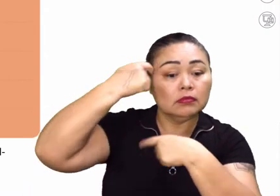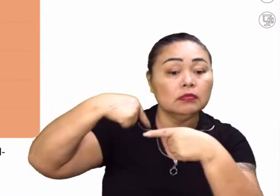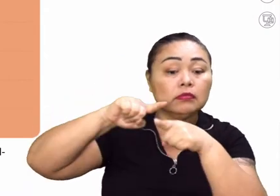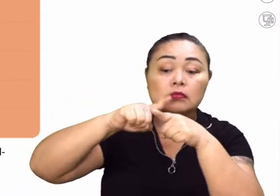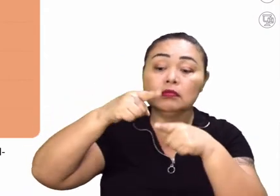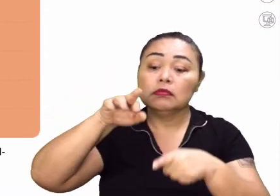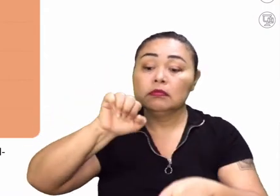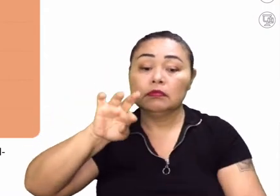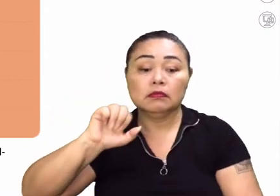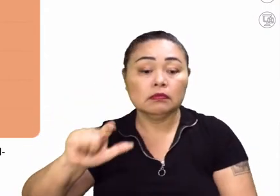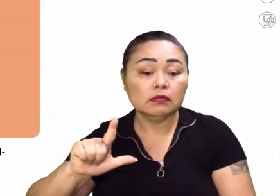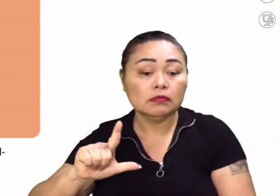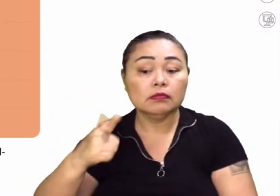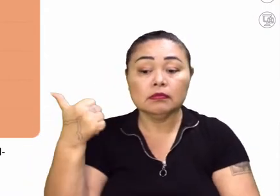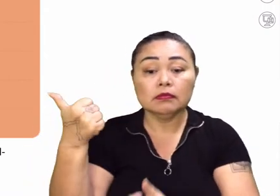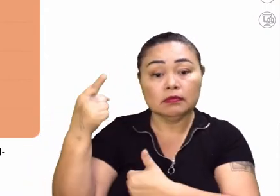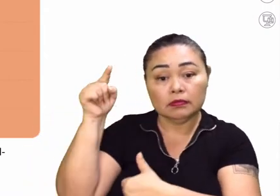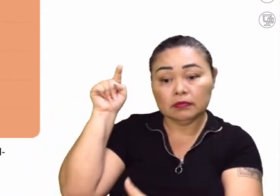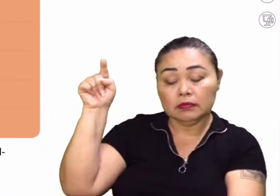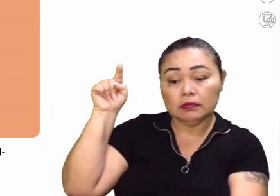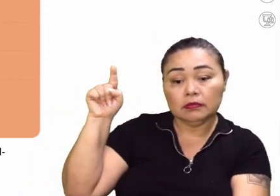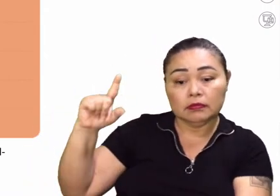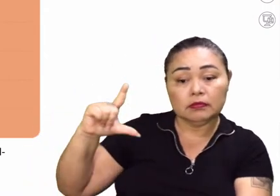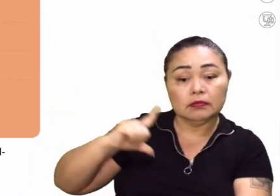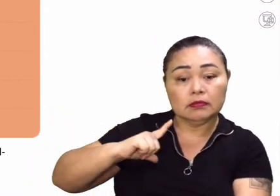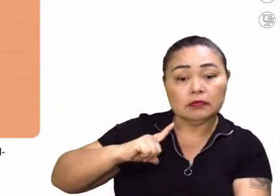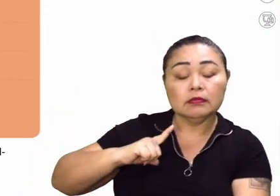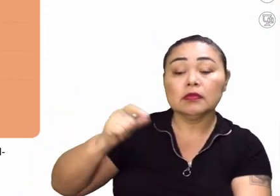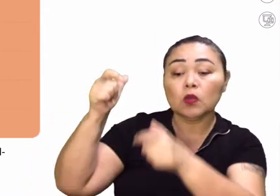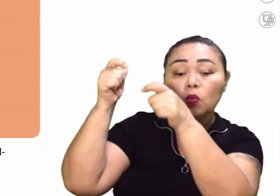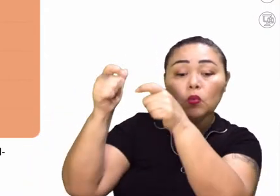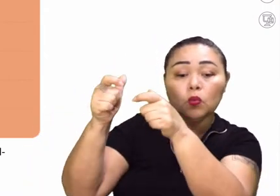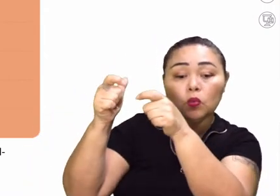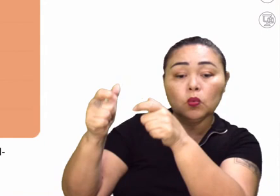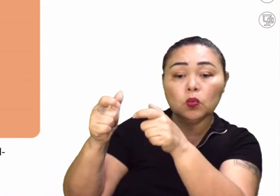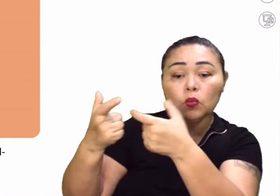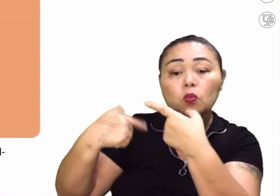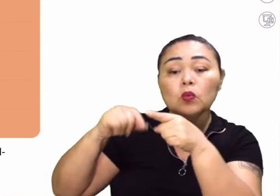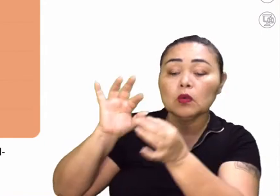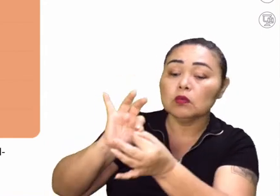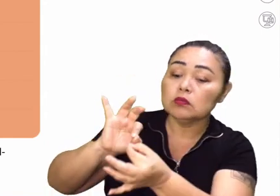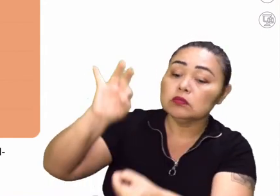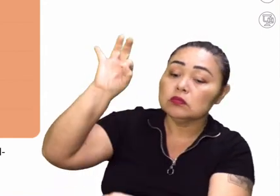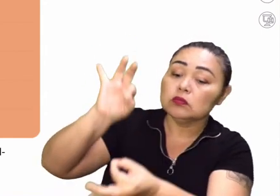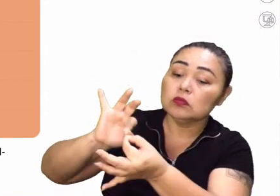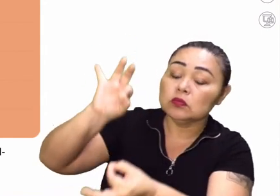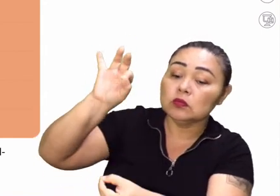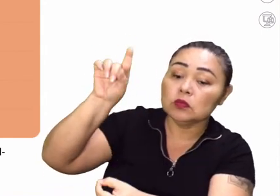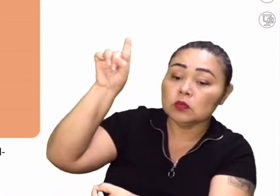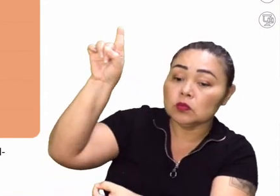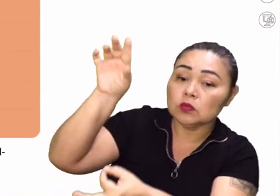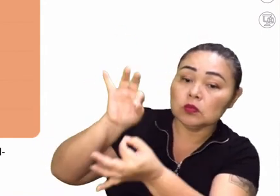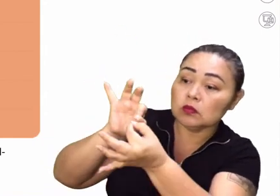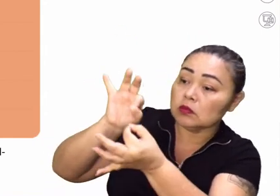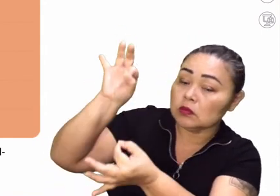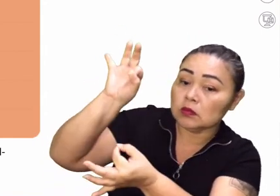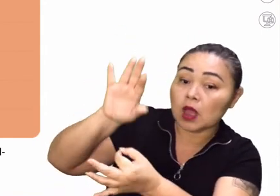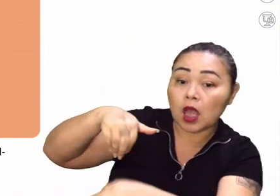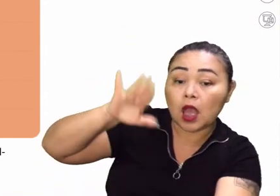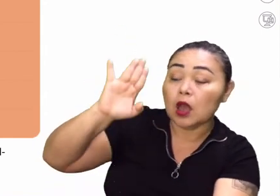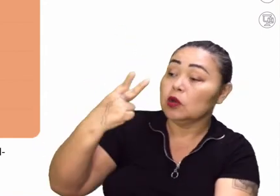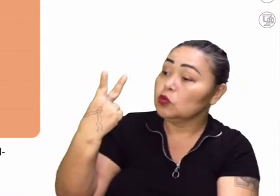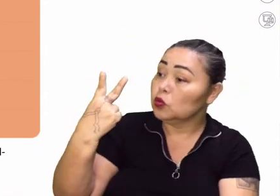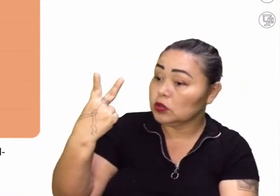Cristal Beleza então é isso a gente tem aí a localização e altitude Então essas altitudes acima de